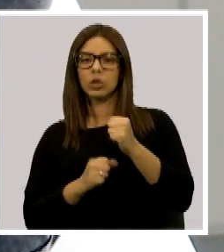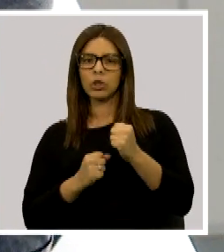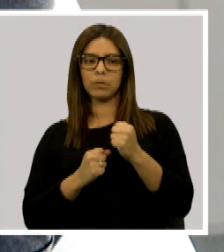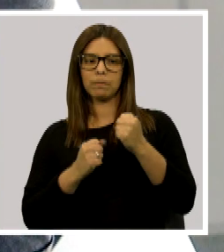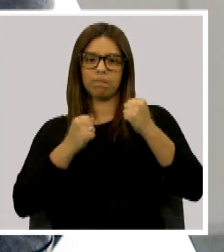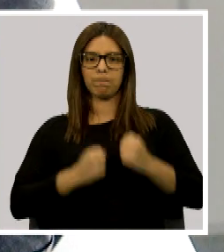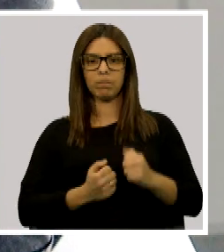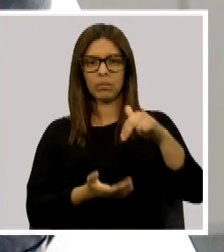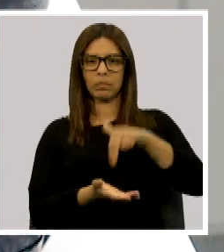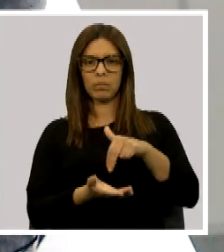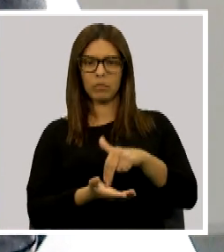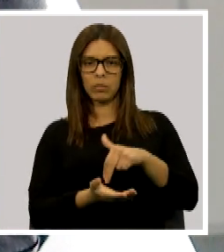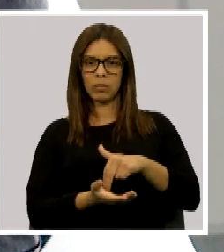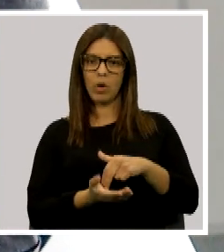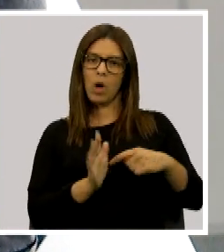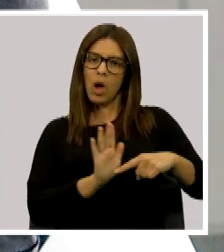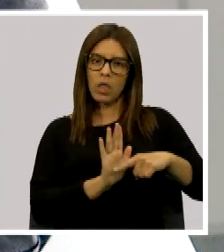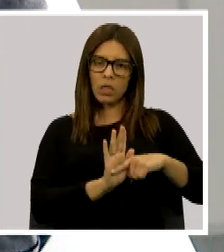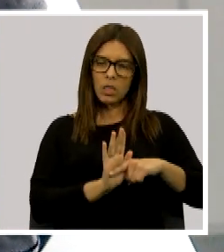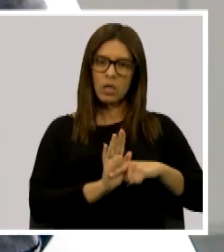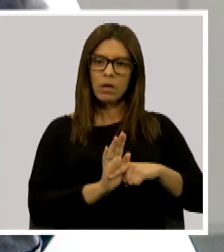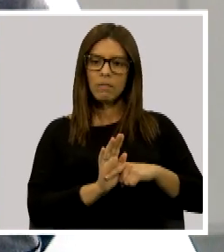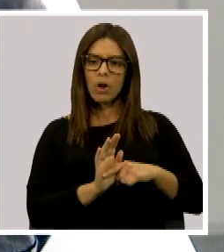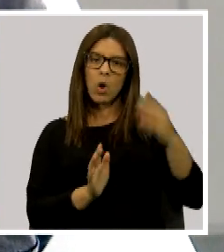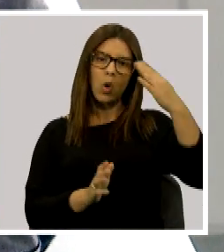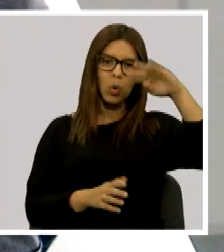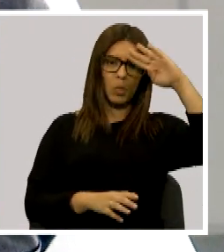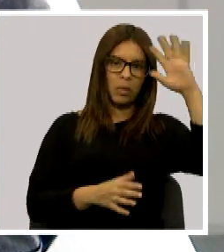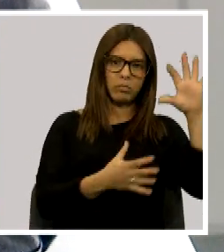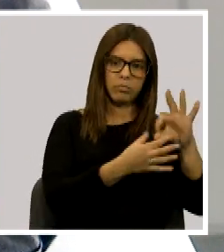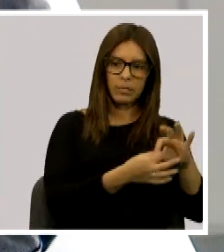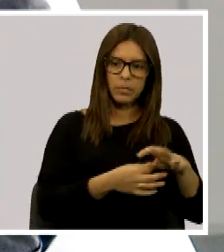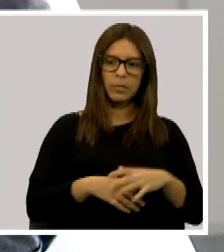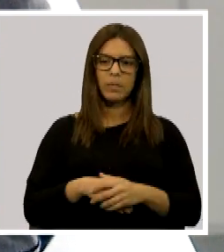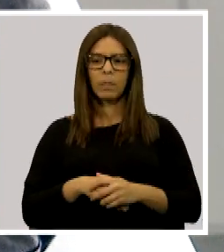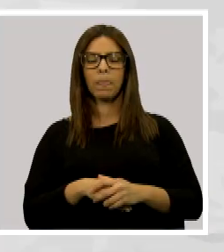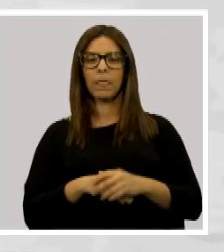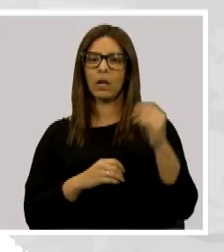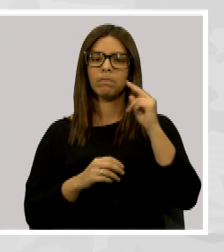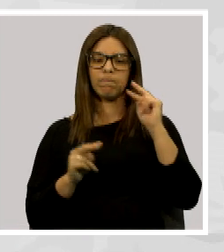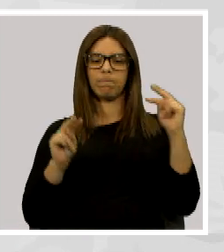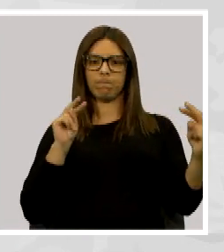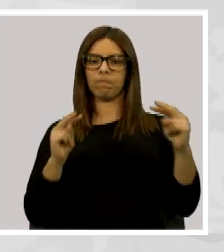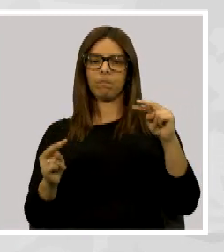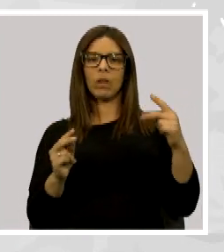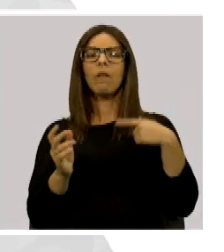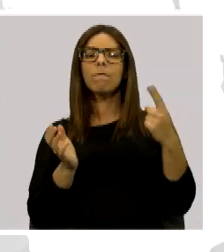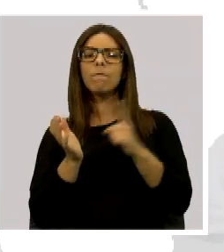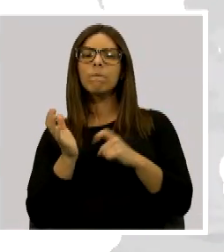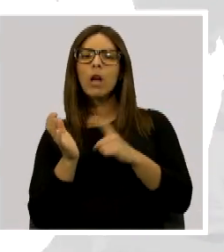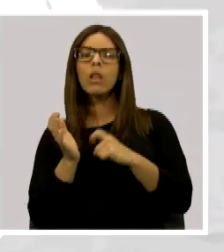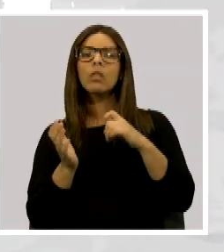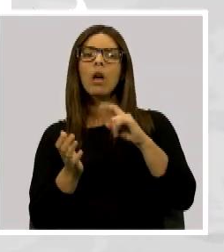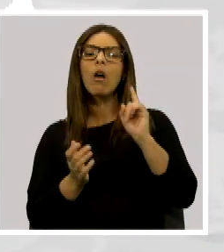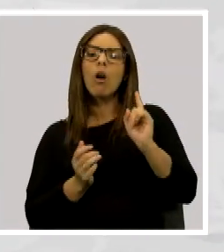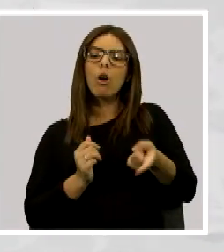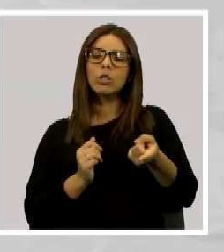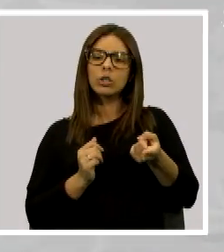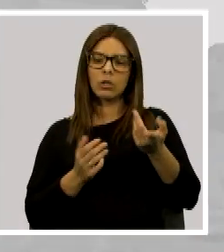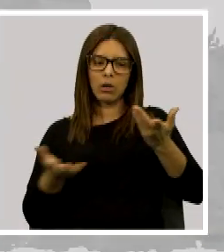a situação em Cuba é um dos principais pontos de discórdia e de desavença entre os Estados Unidos e a União Soviética.